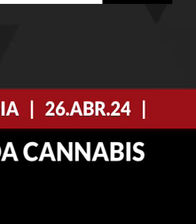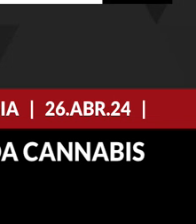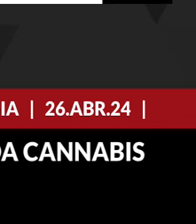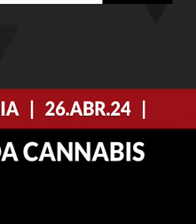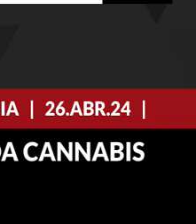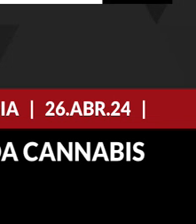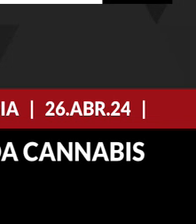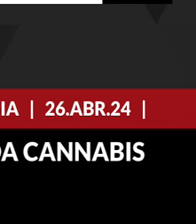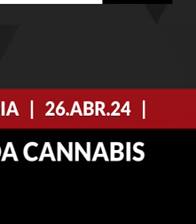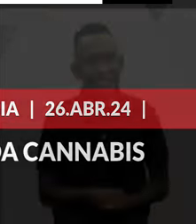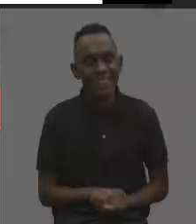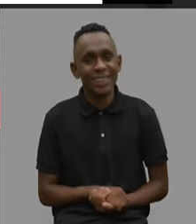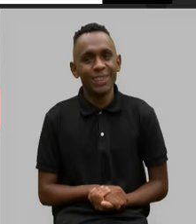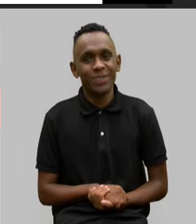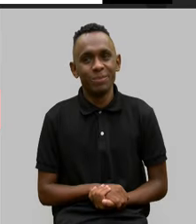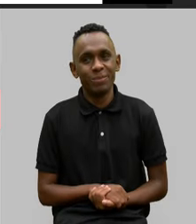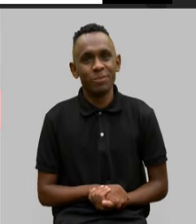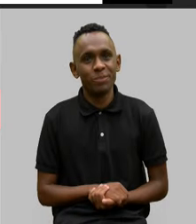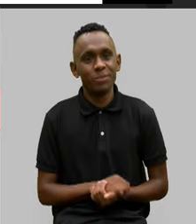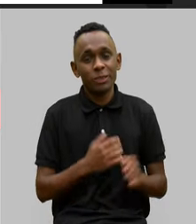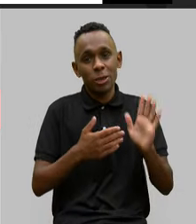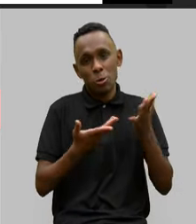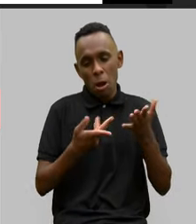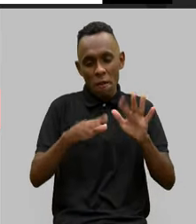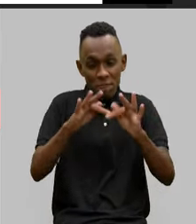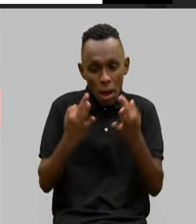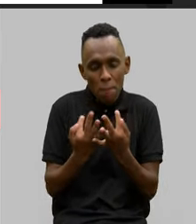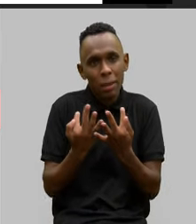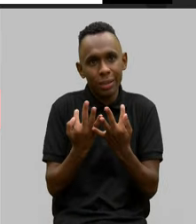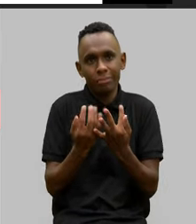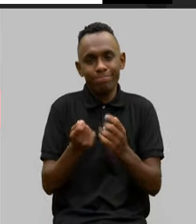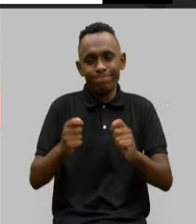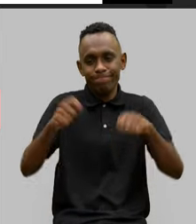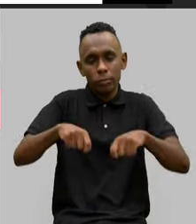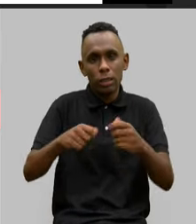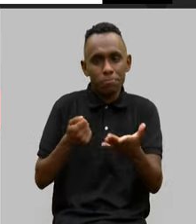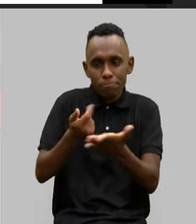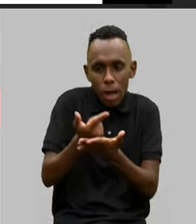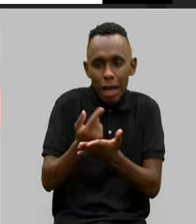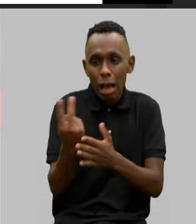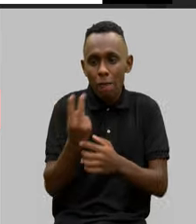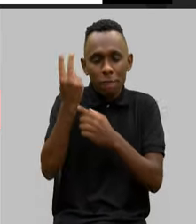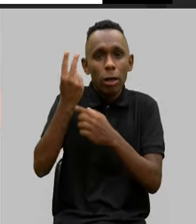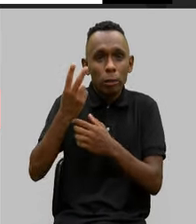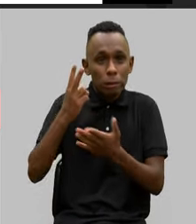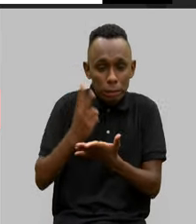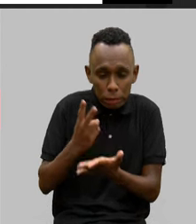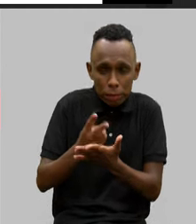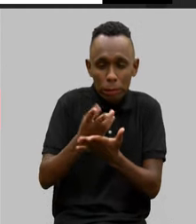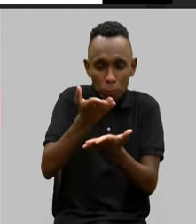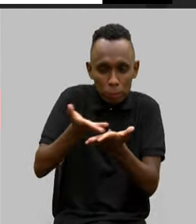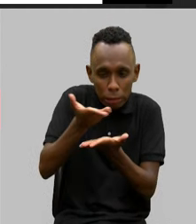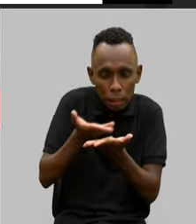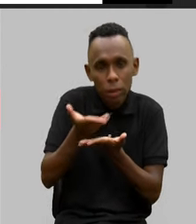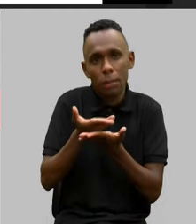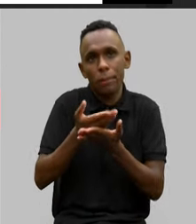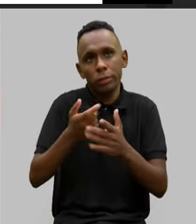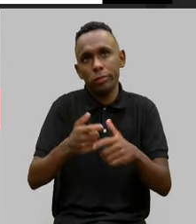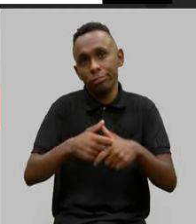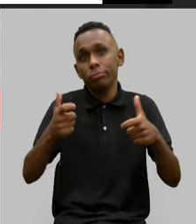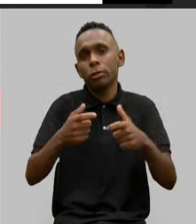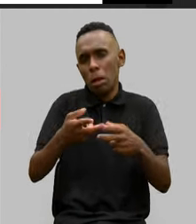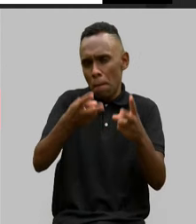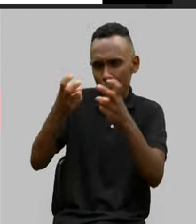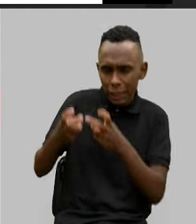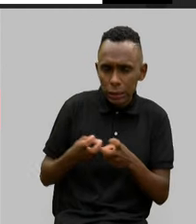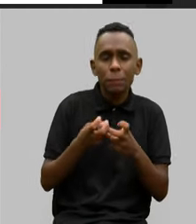classe média classe média baixa e pobres Eles simplesmente não tem como arcar com os valores mensais de tratamento ISO foi dito muitas vezes aqui hoje